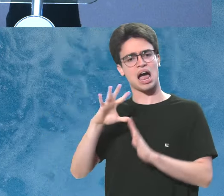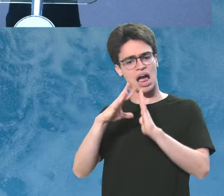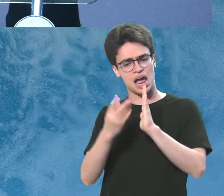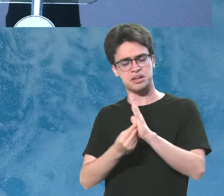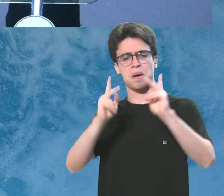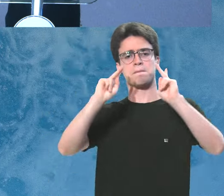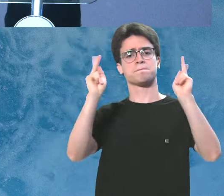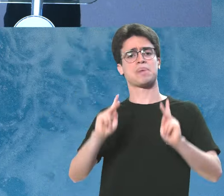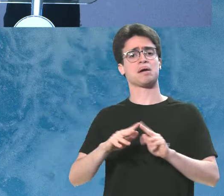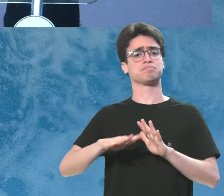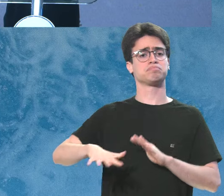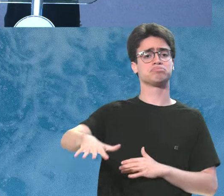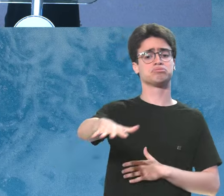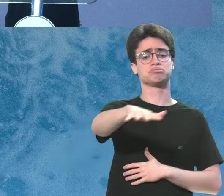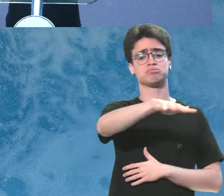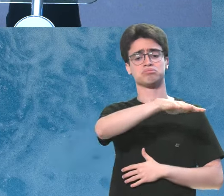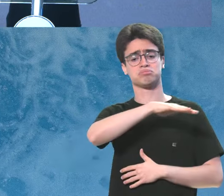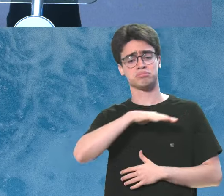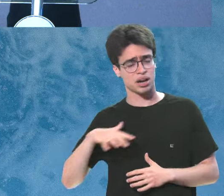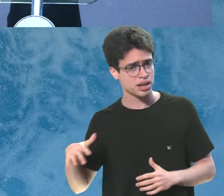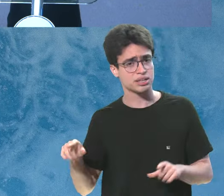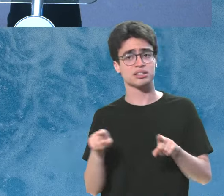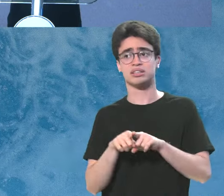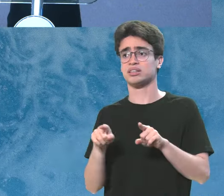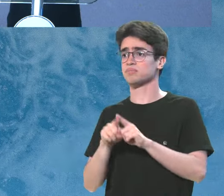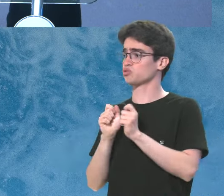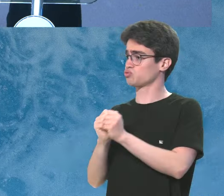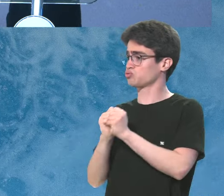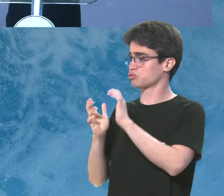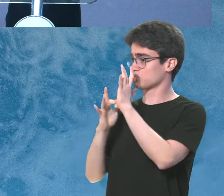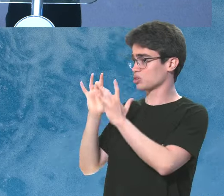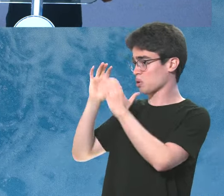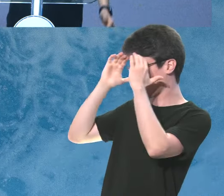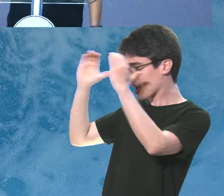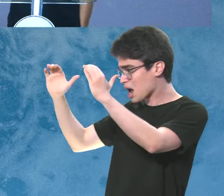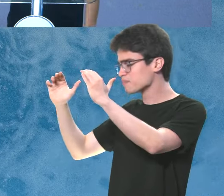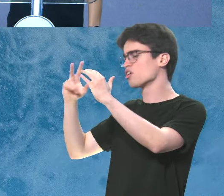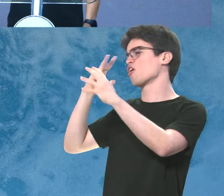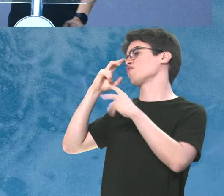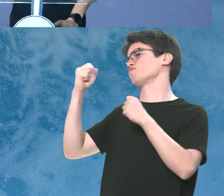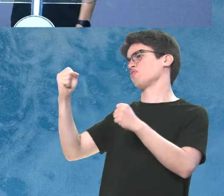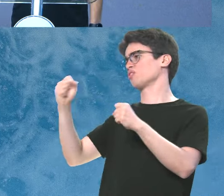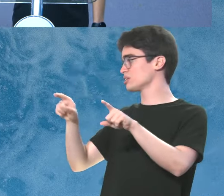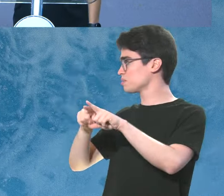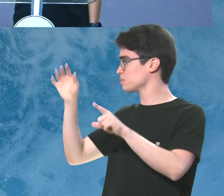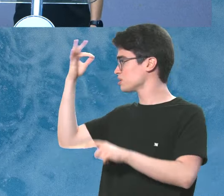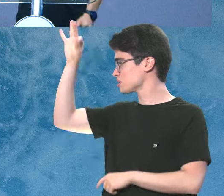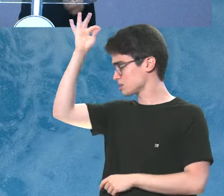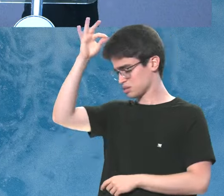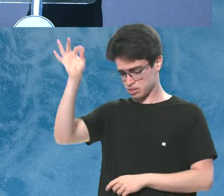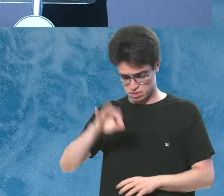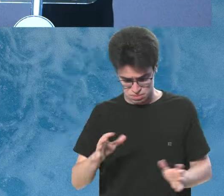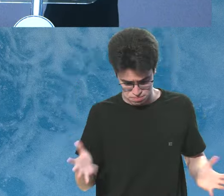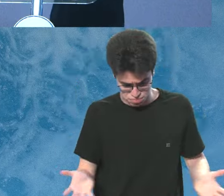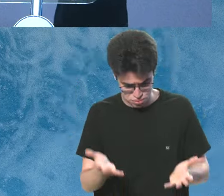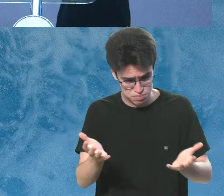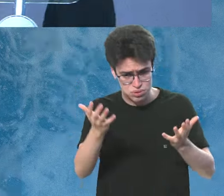Samaria ia se fortalecendo à medida que andava no temor do senhor e encorajada pelo Espírito Santo crescia em